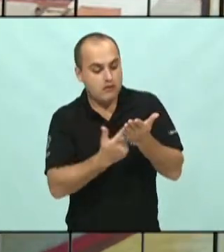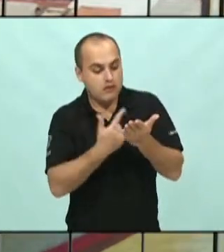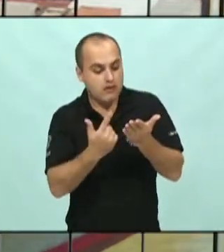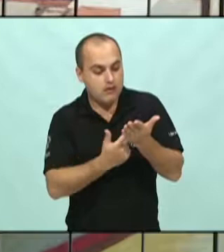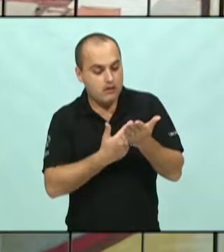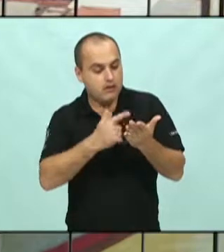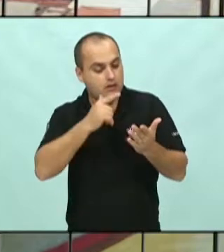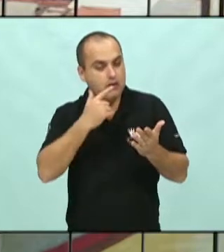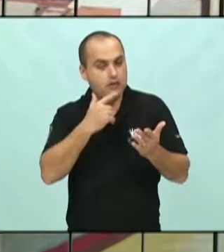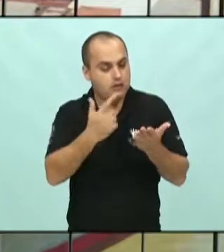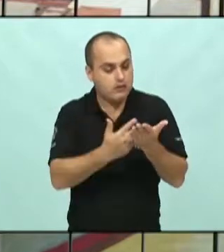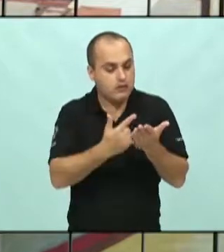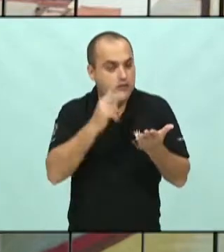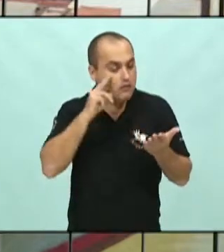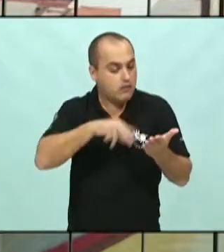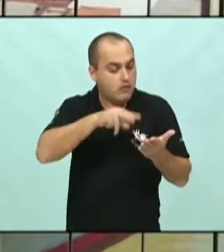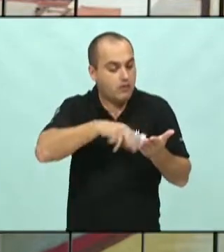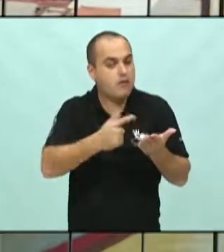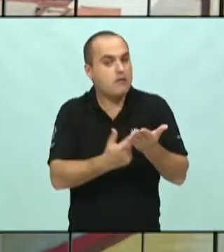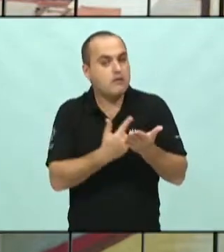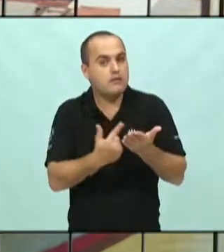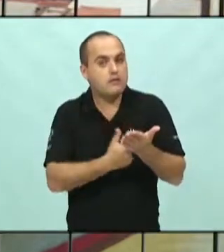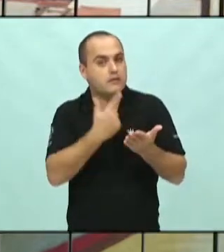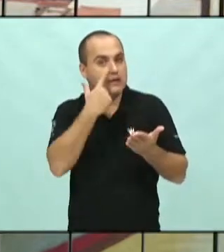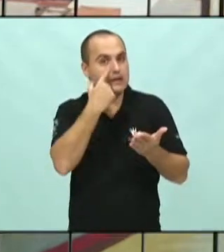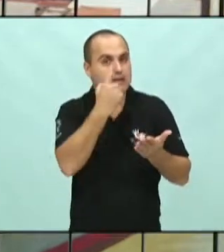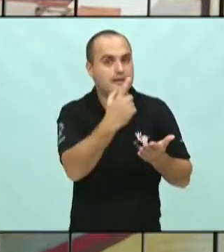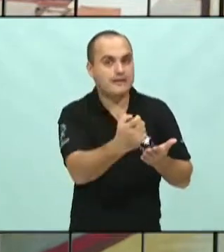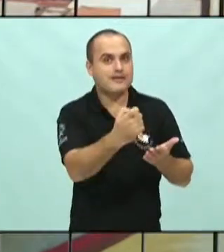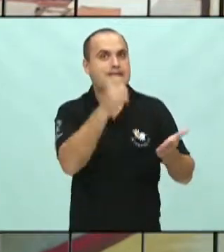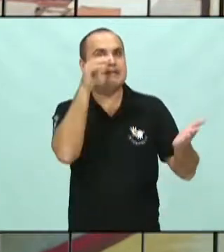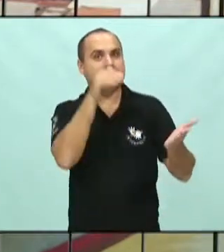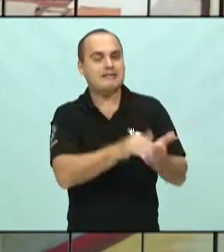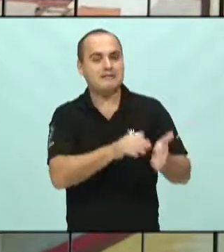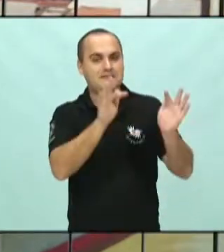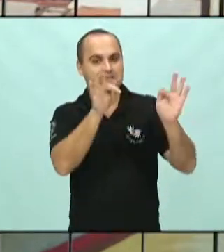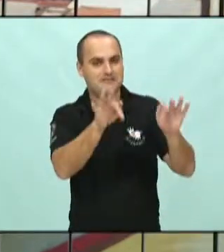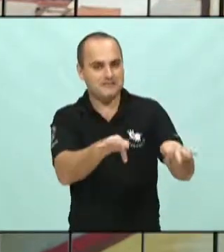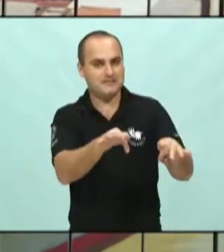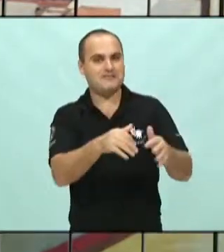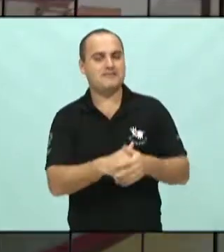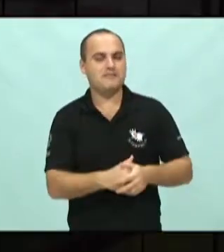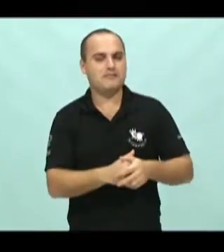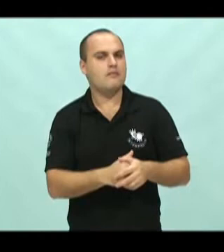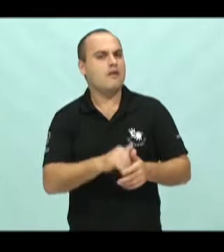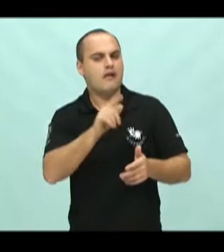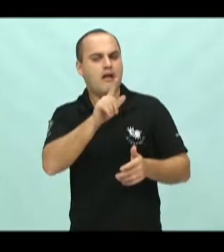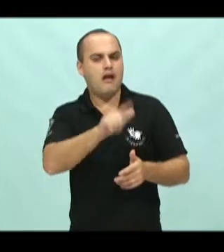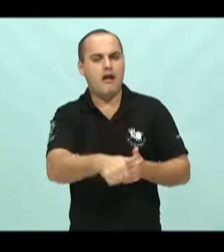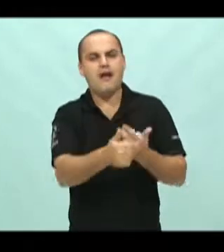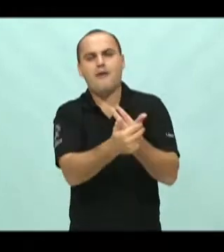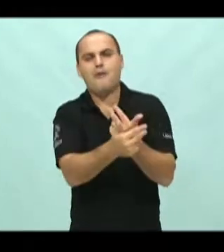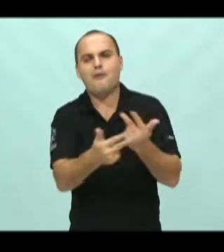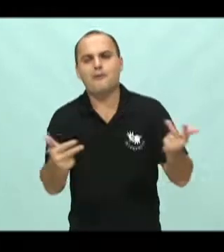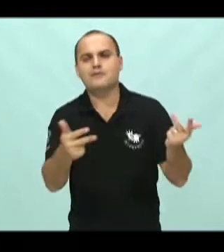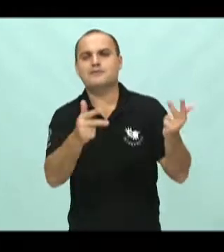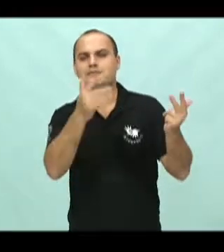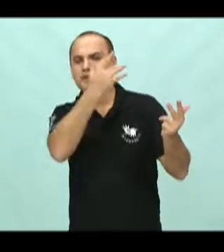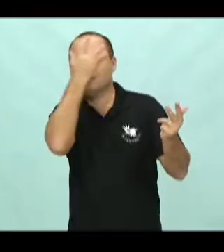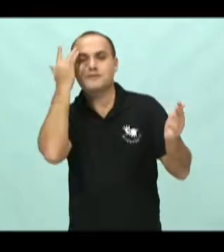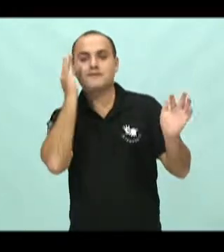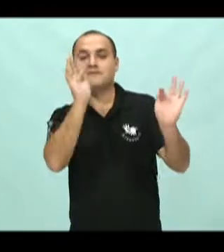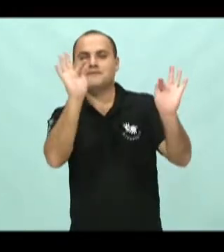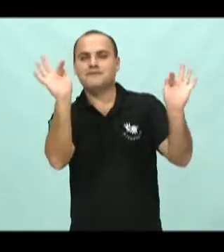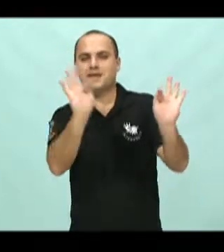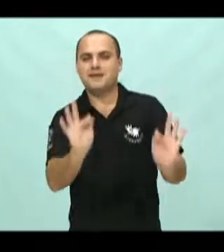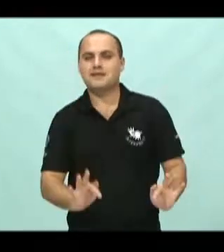interessaram, não pararam de ler até o final, porque gostaram da narrativa, né? Então são coisas que deixam a gente feliz saber que o